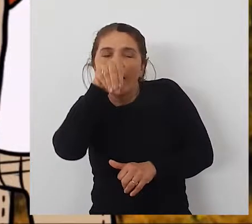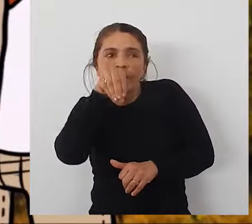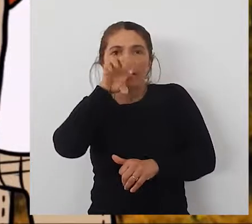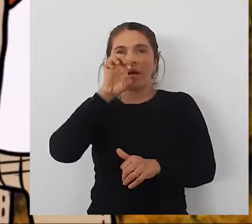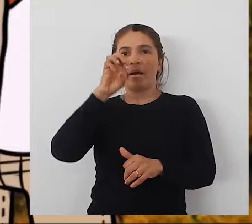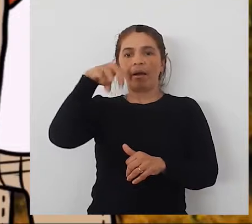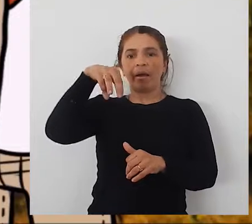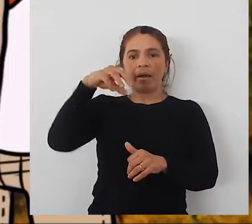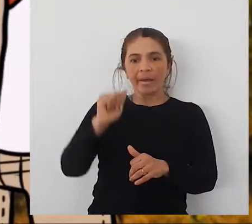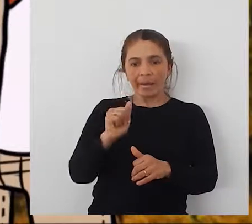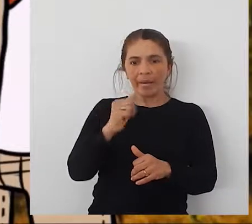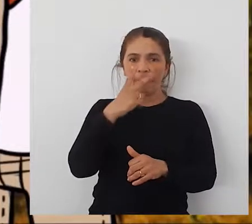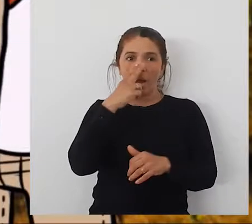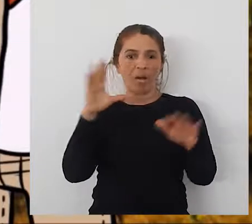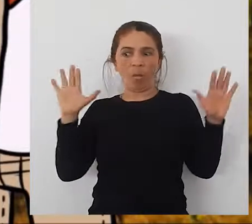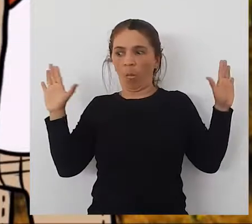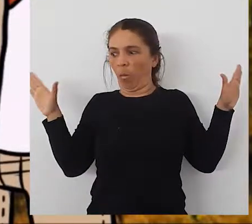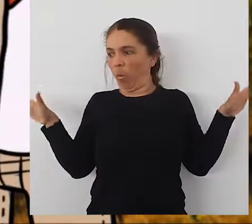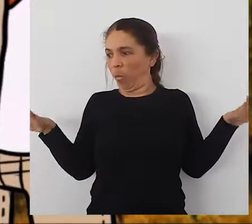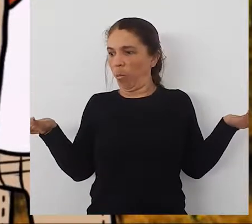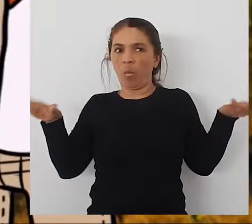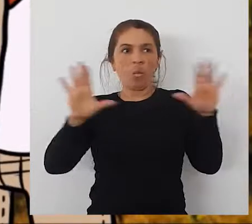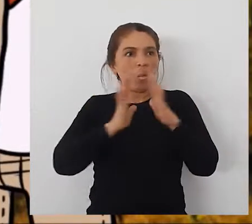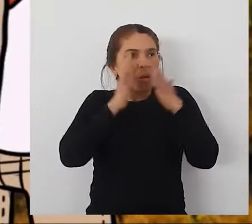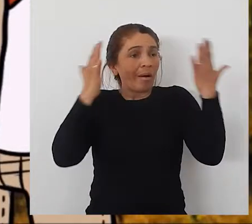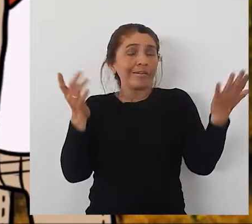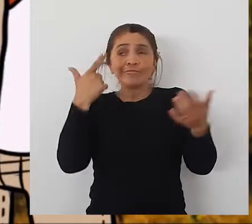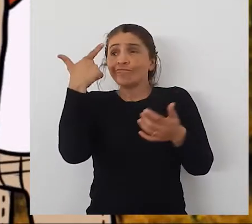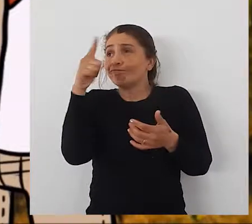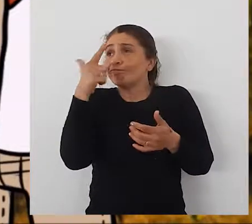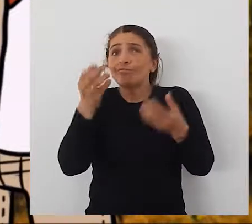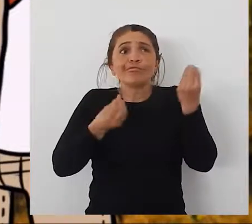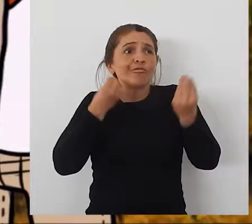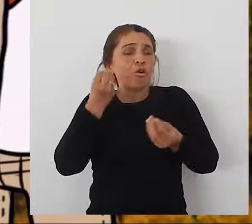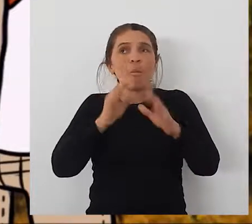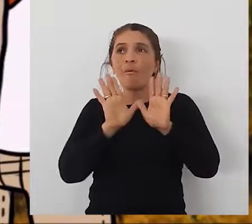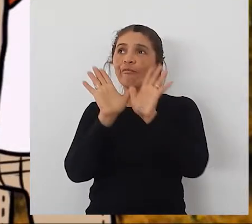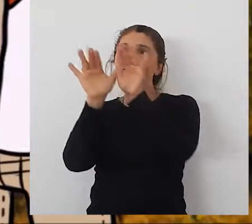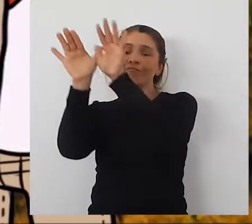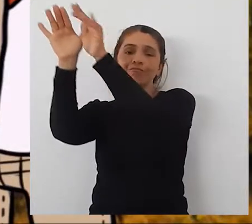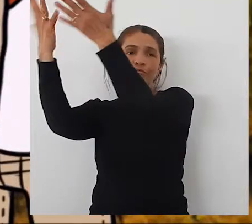a ema. Mesmo com essas grandes asas, ela não voa.